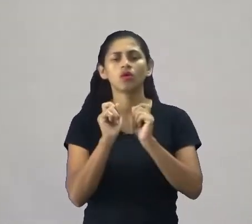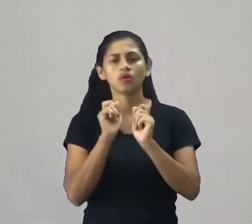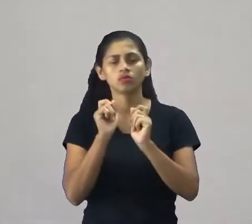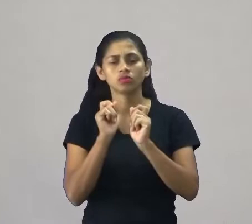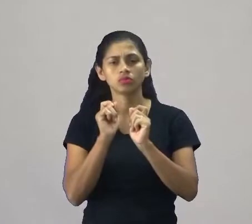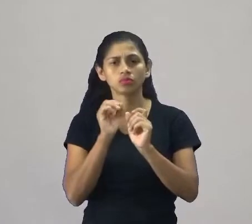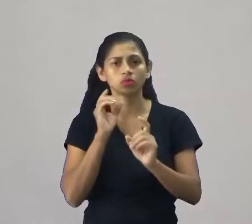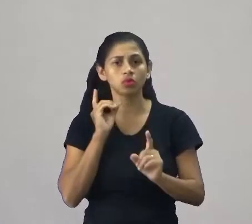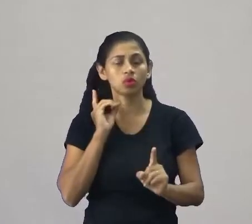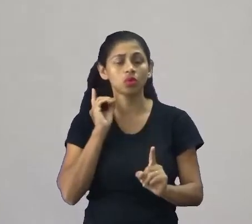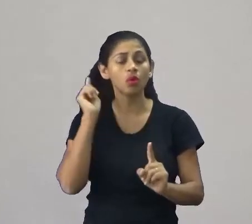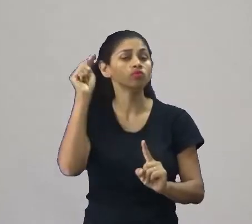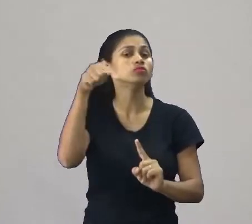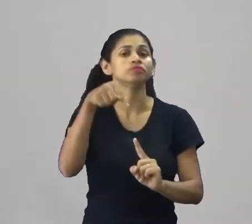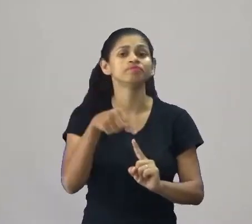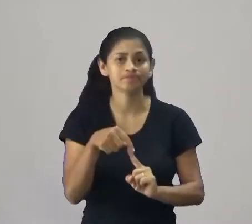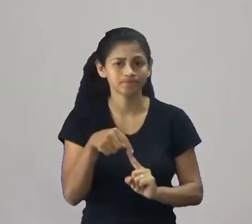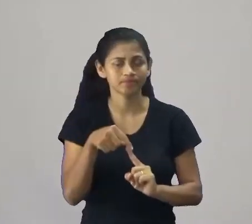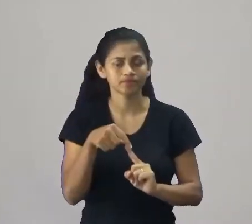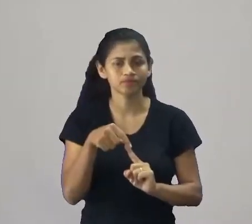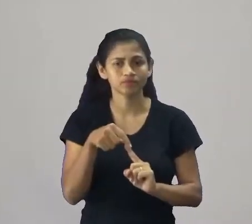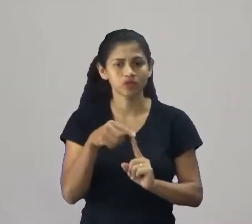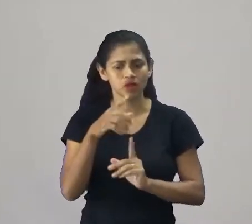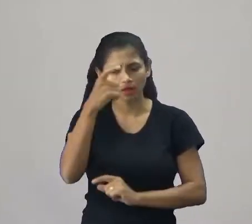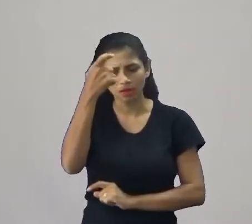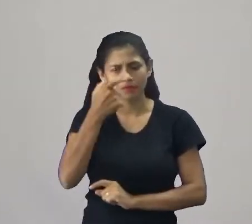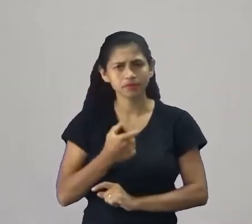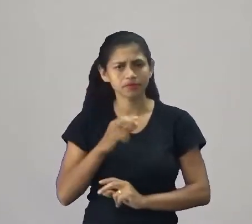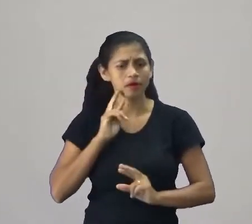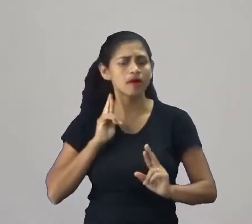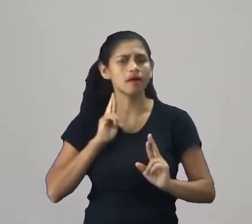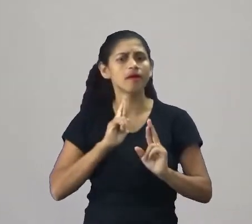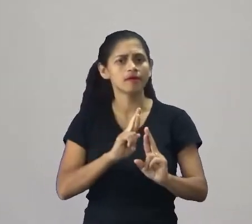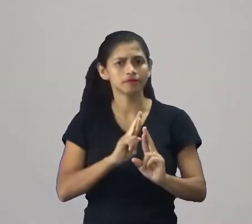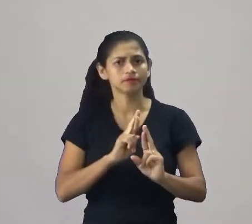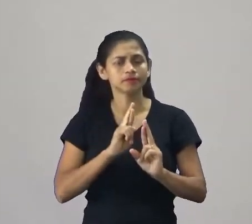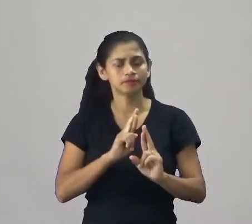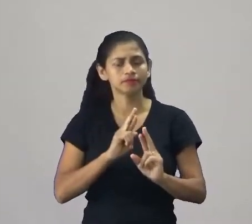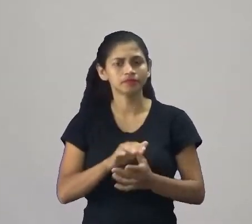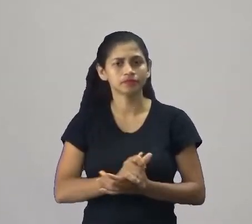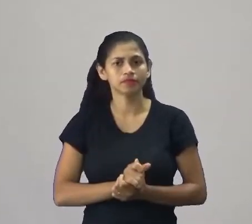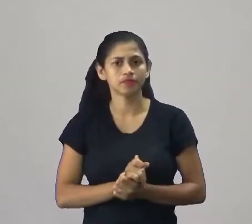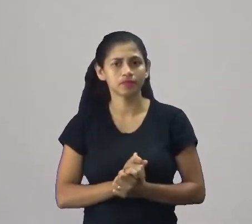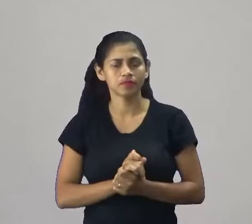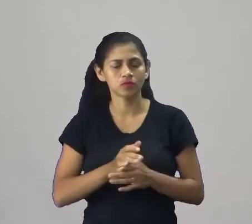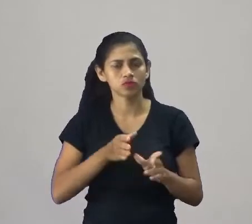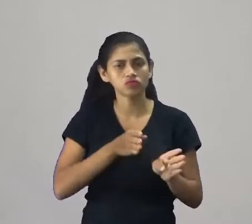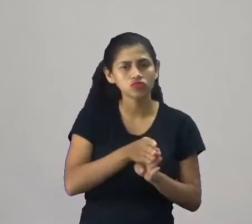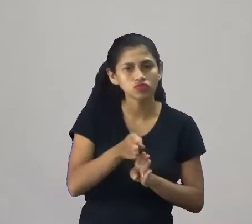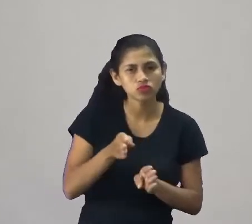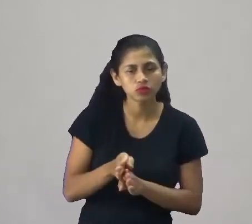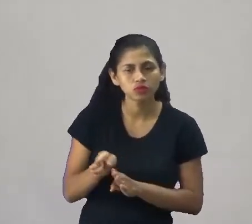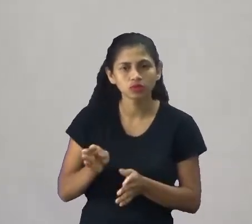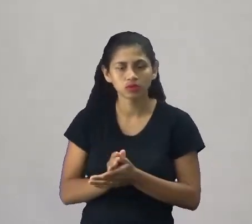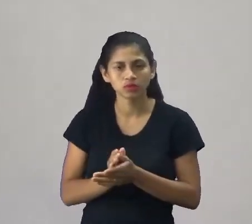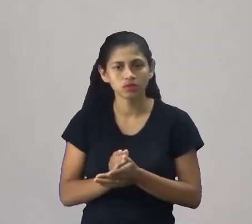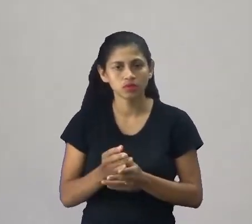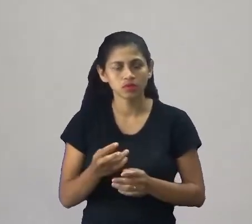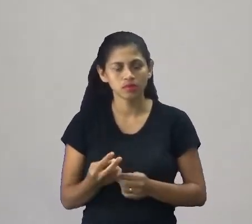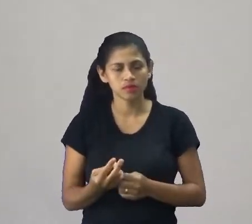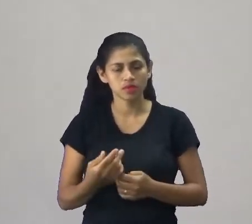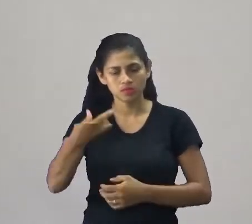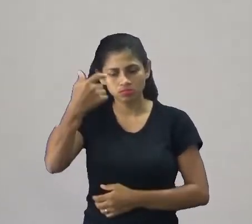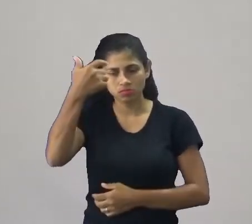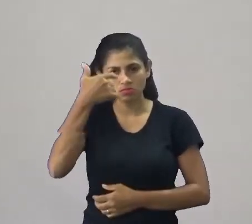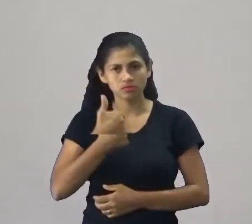me identifico, aquilo que eu me referencio, aquilo que eu tenho como direcionamento para eu me